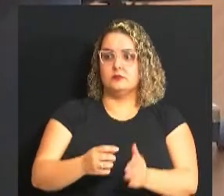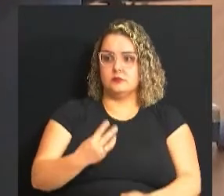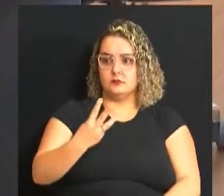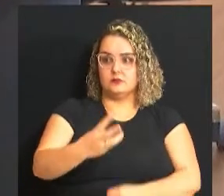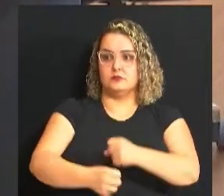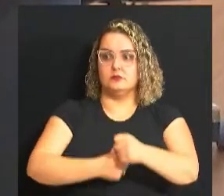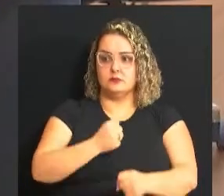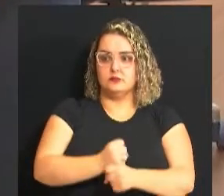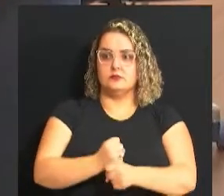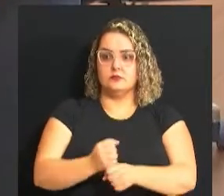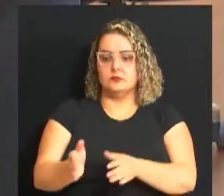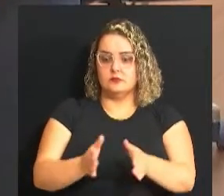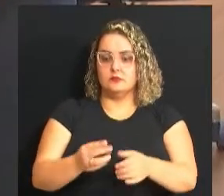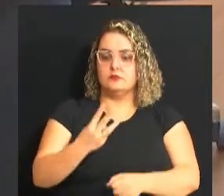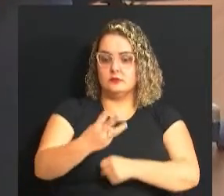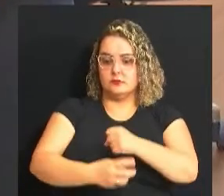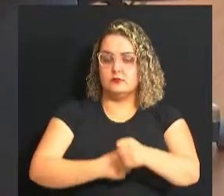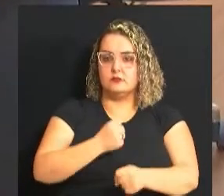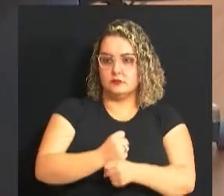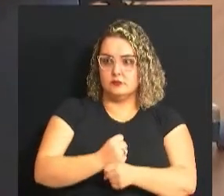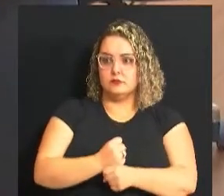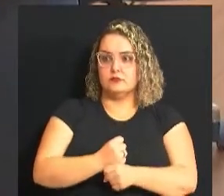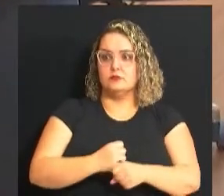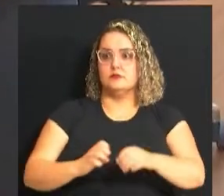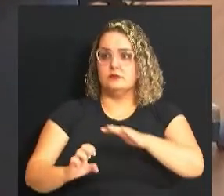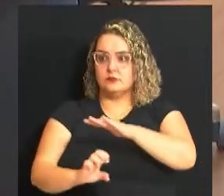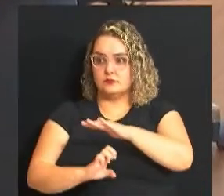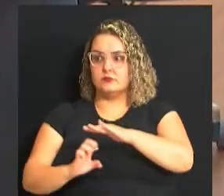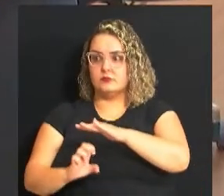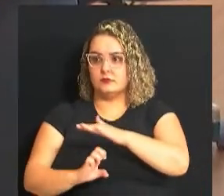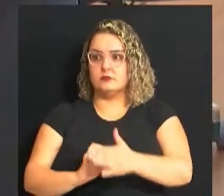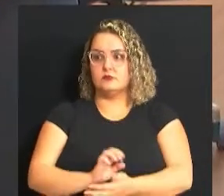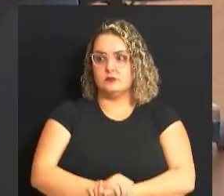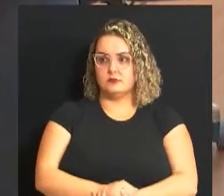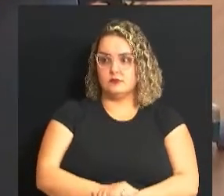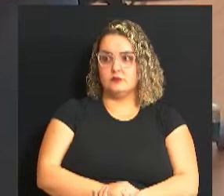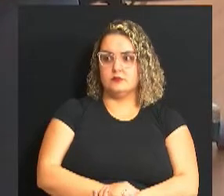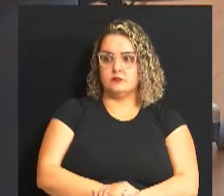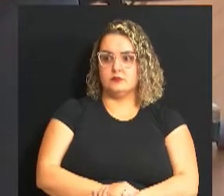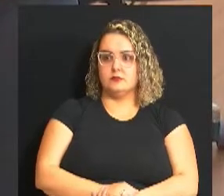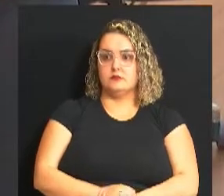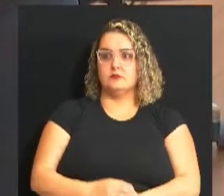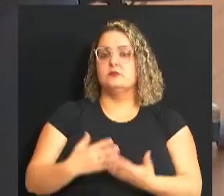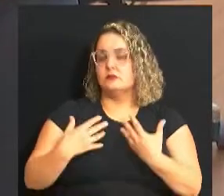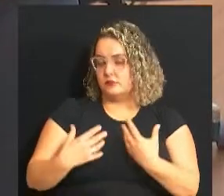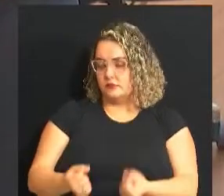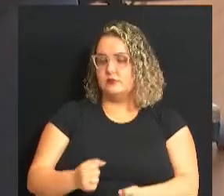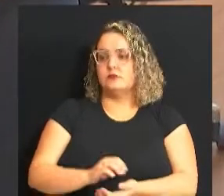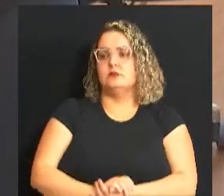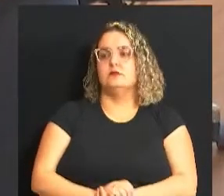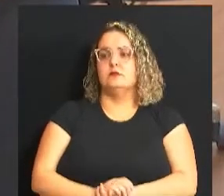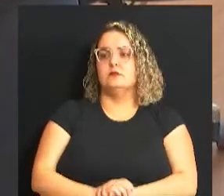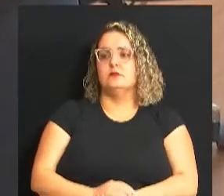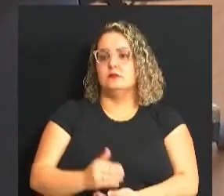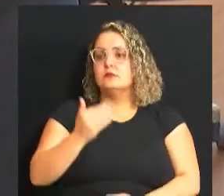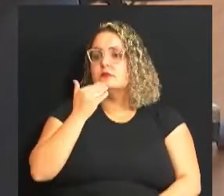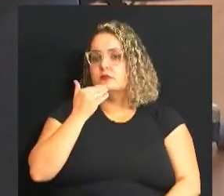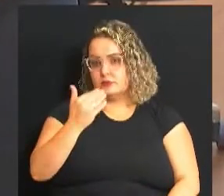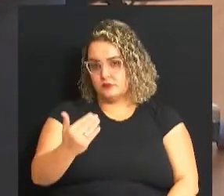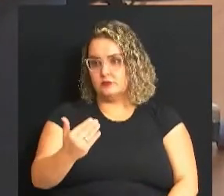período de 3 anos, né, essas empresas estarão aptas a entrar, a solicitar,